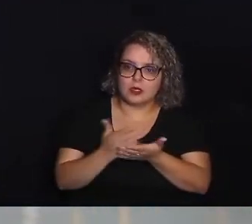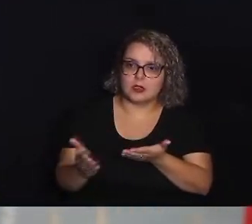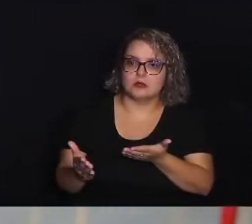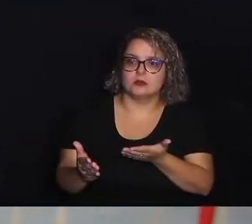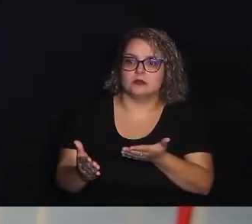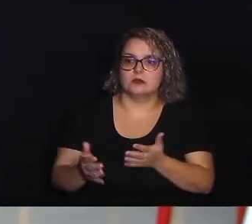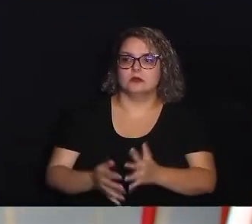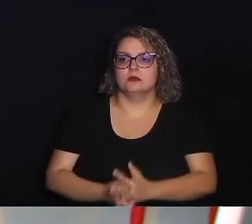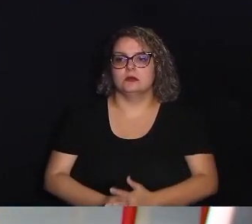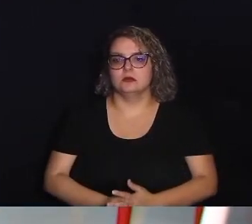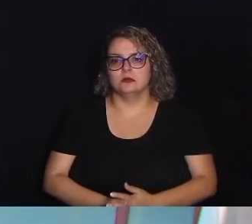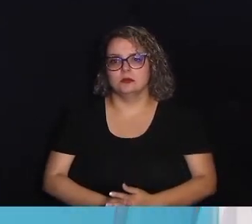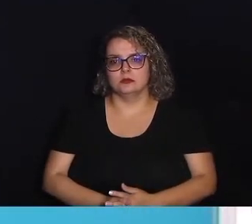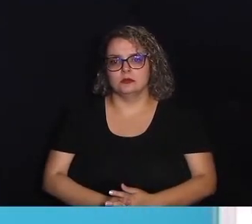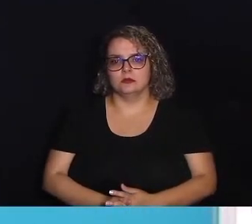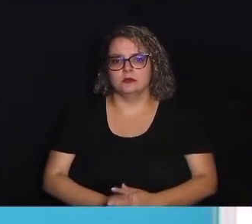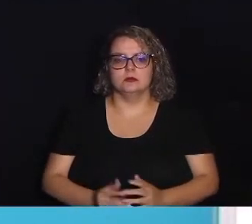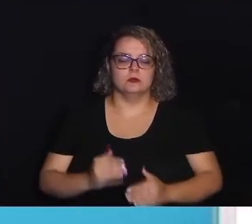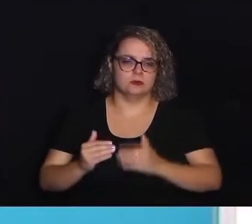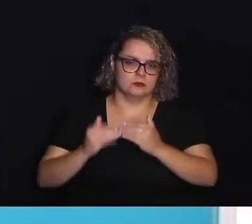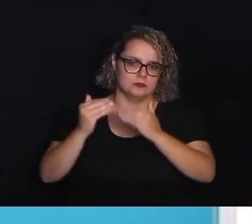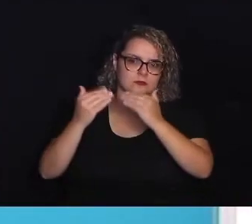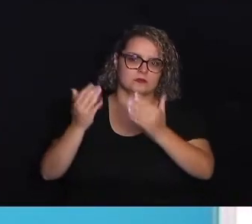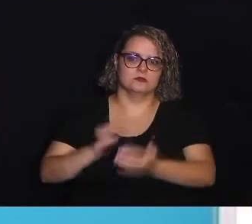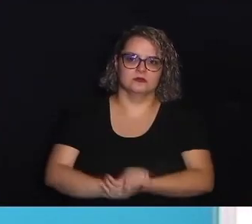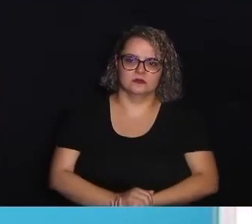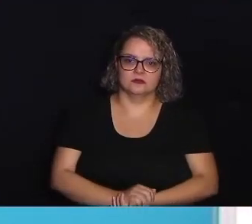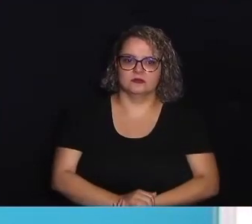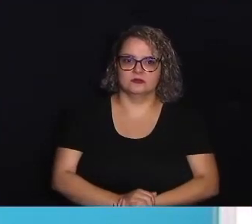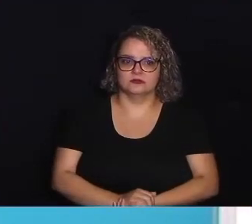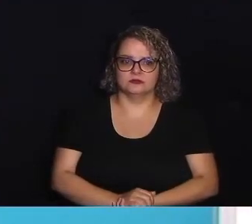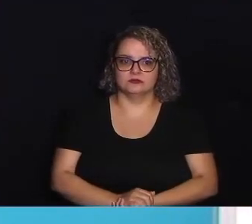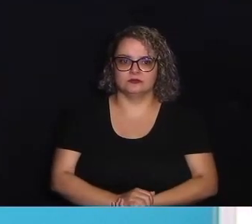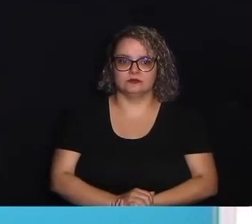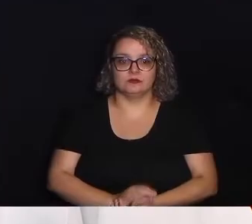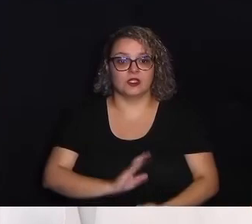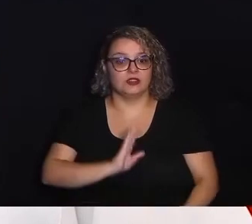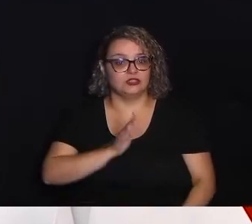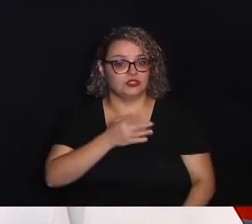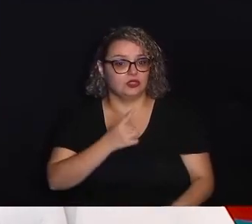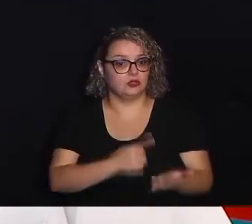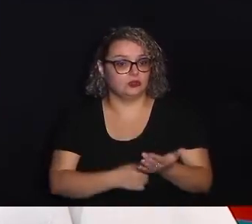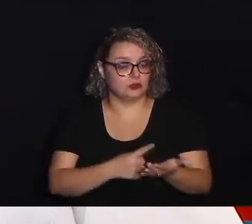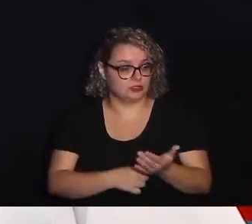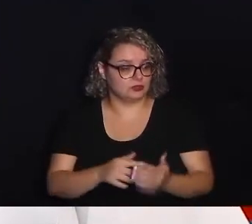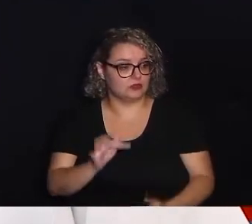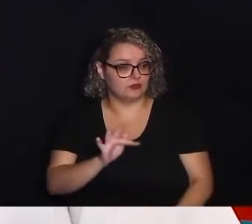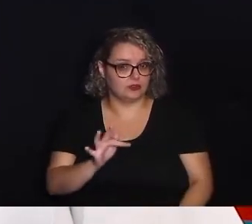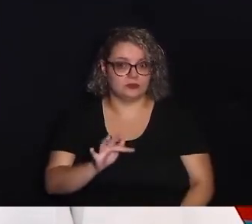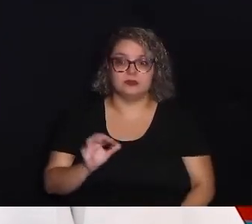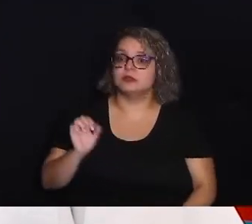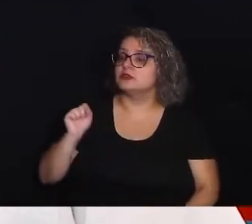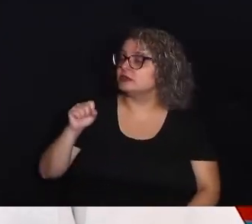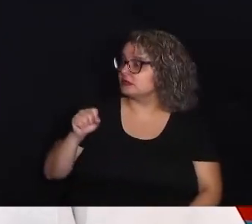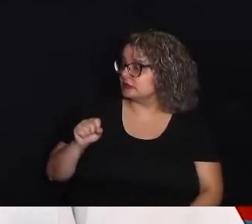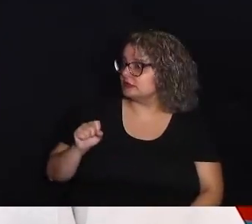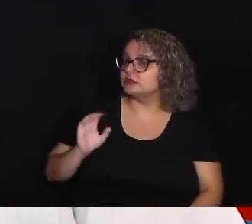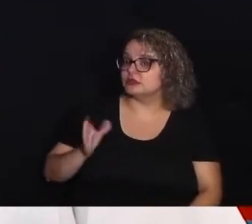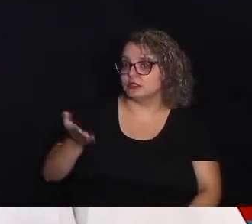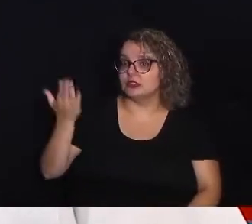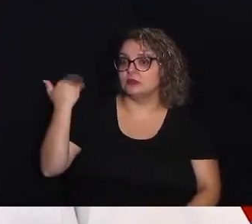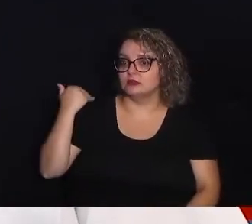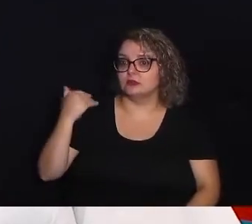iniciado ao falar pra gente poder criar alguma ação junto ao movimento nego S de referência já era um compromisso da